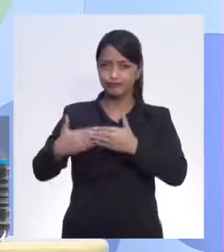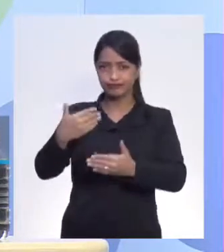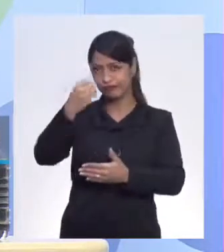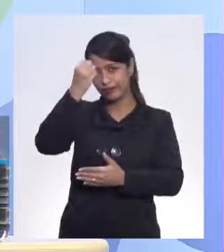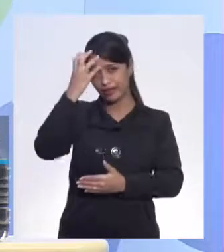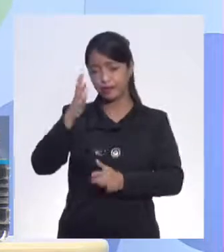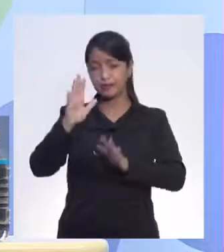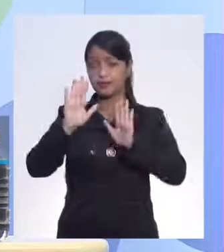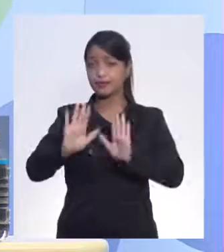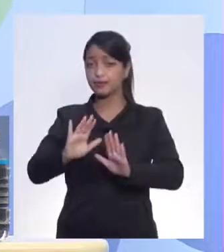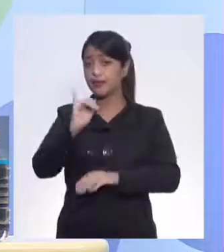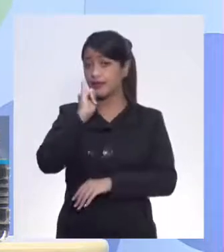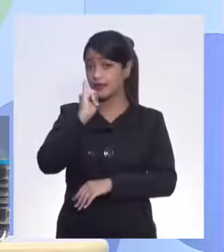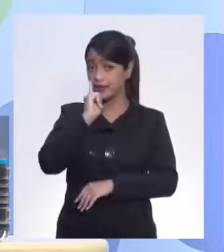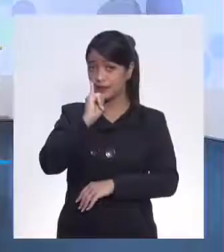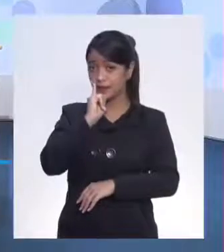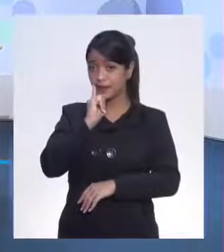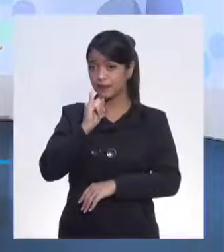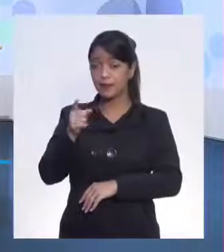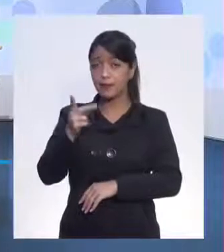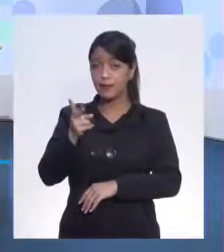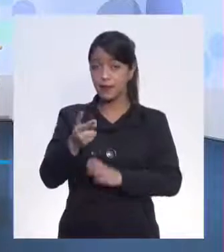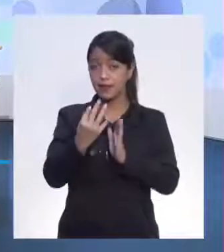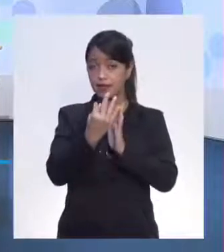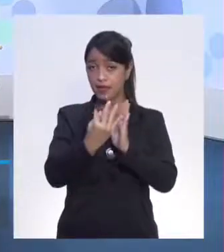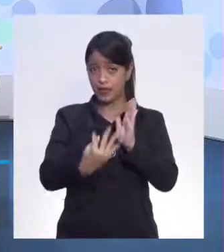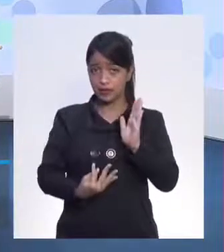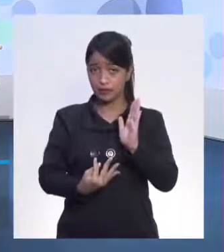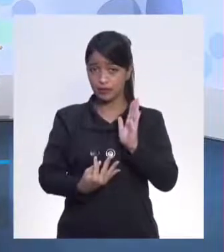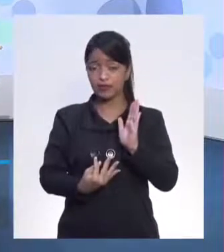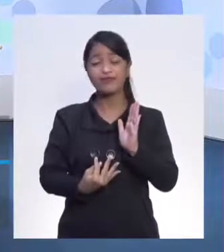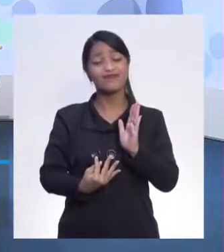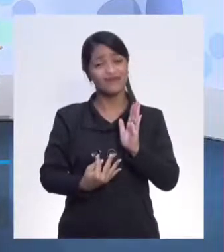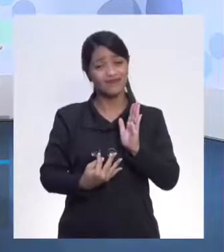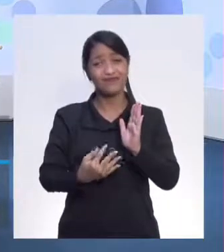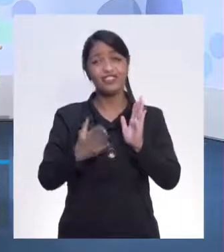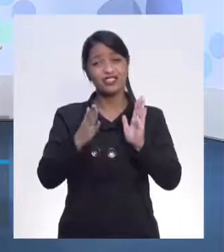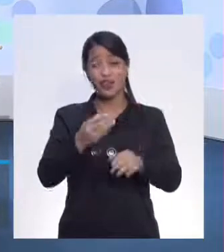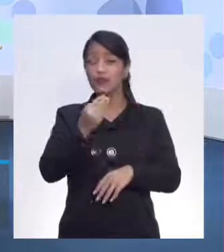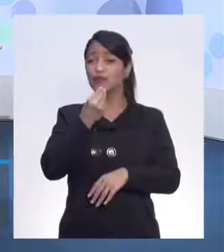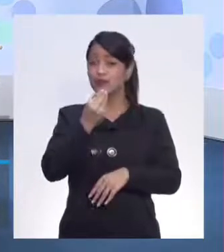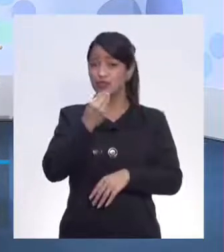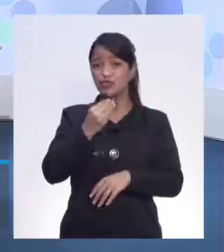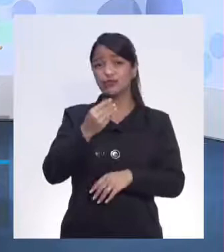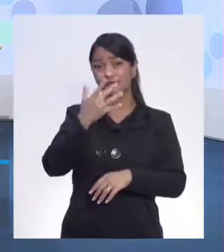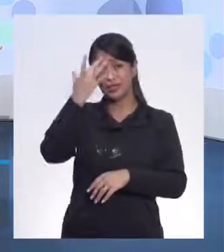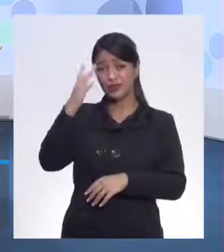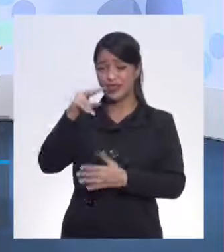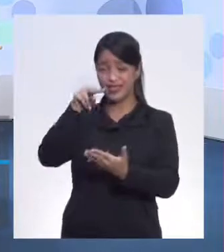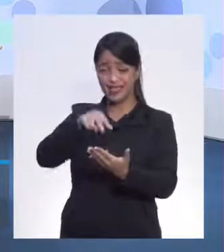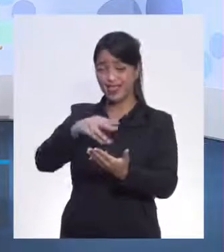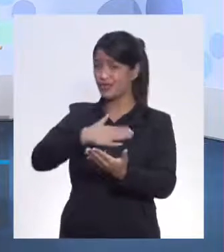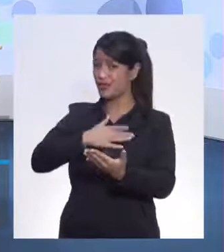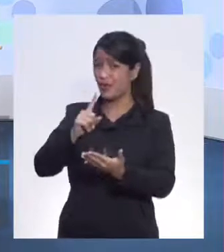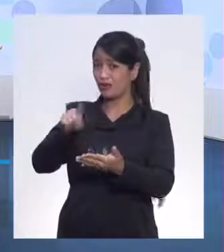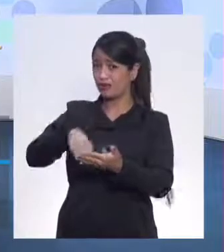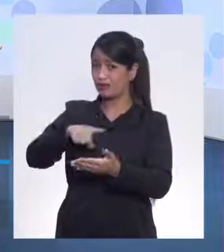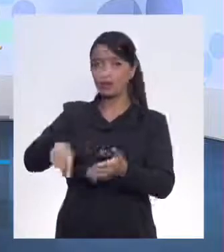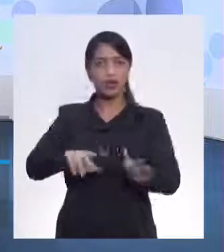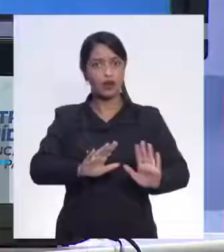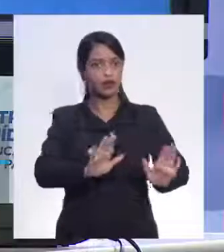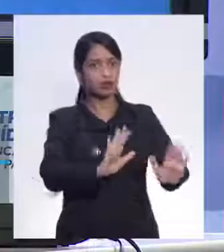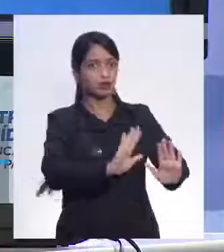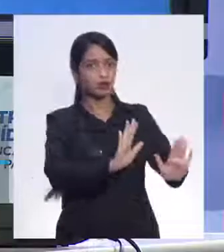exemplo, já nesse texto, ele já seria cancelado, né? Não. Não, aqui... É isso? Não. Olha,